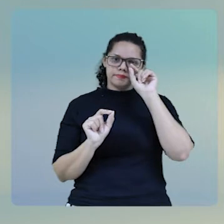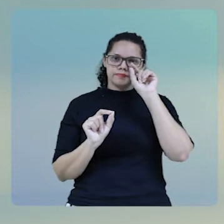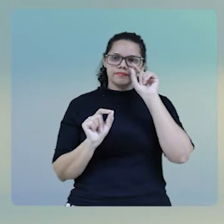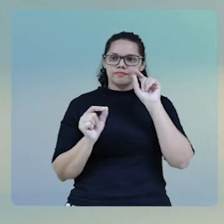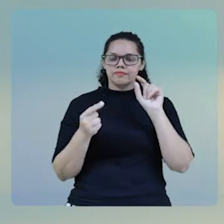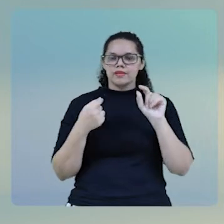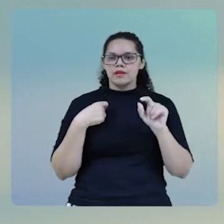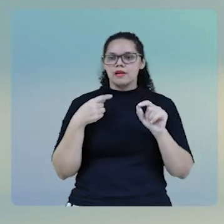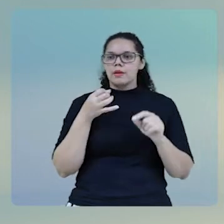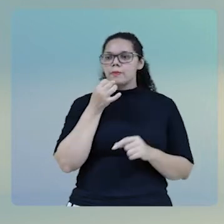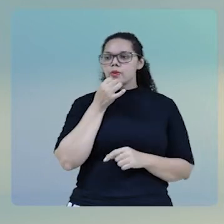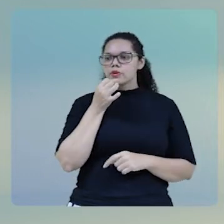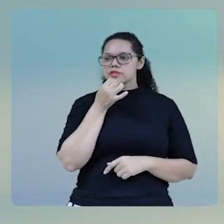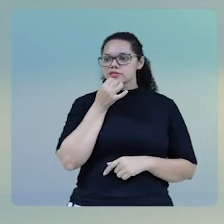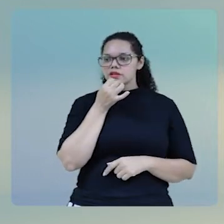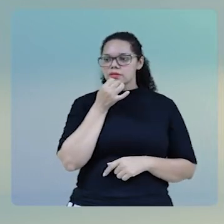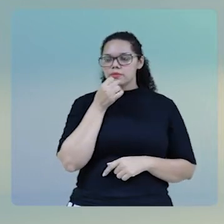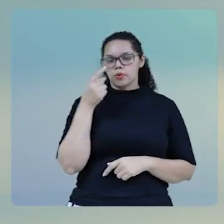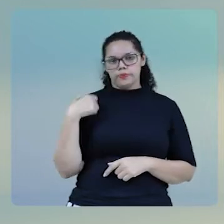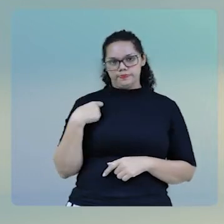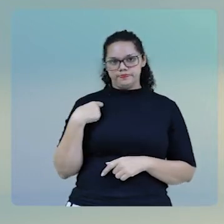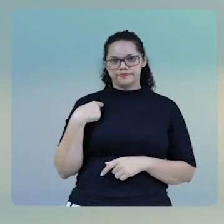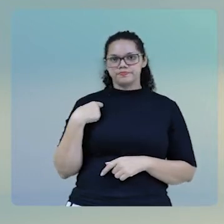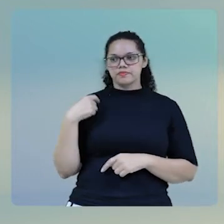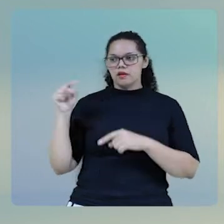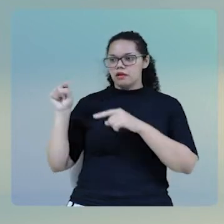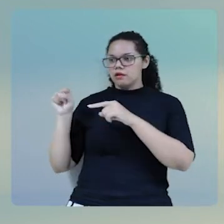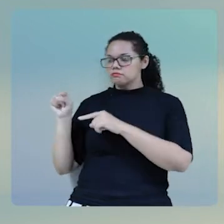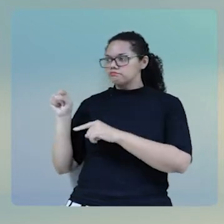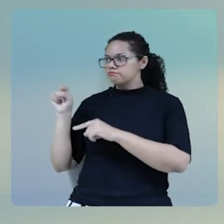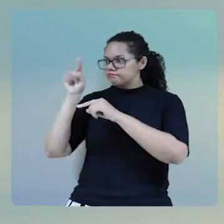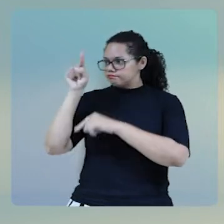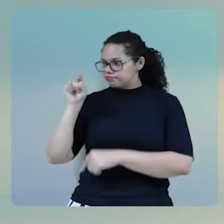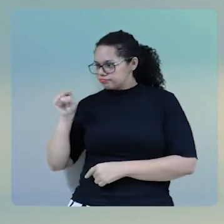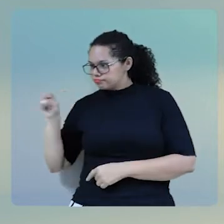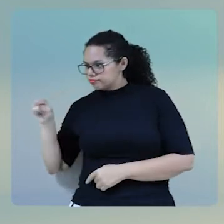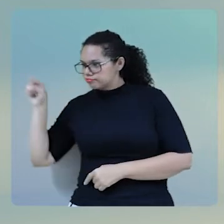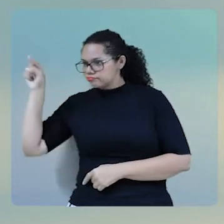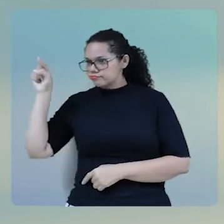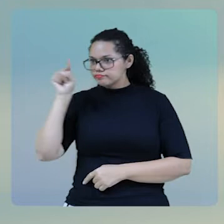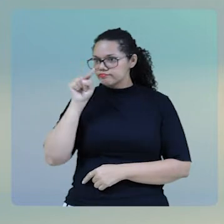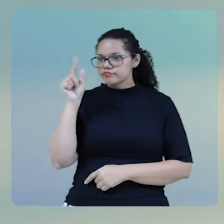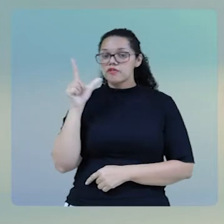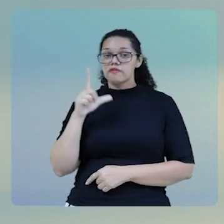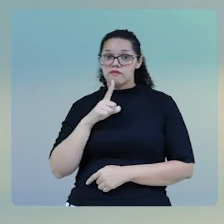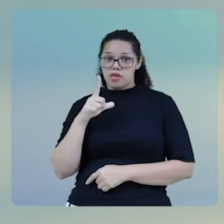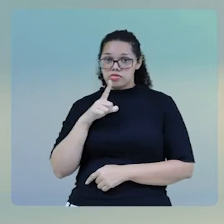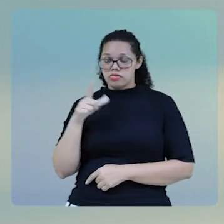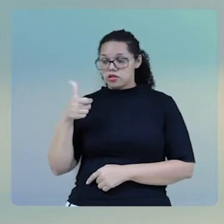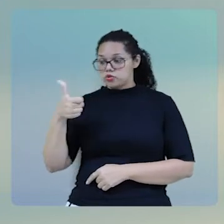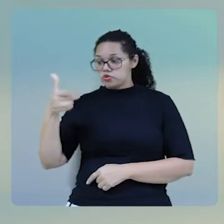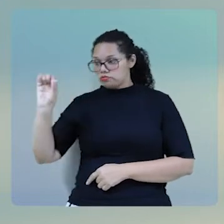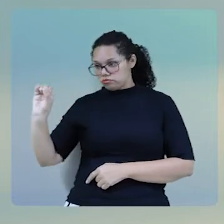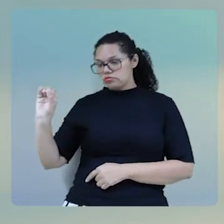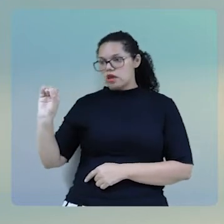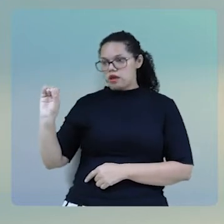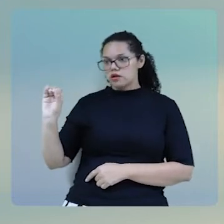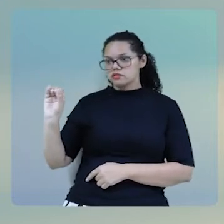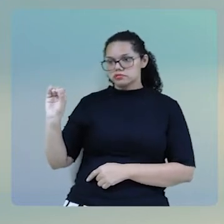um resistor em paralelo, tá? Como é que vai ficar? Aqui vai ter o resistor ainda de 10 ohms, tá?